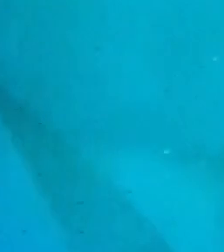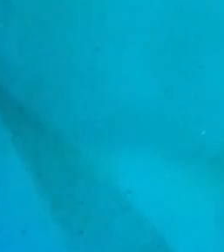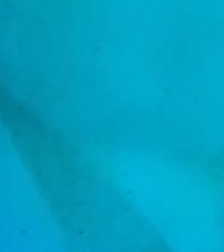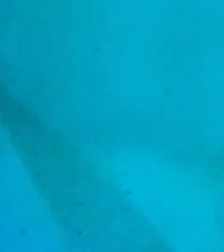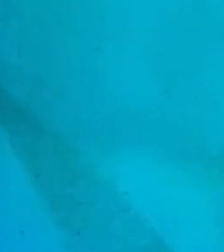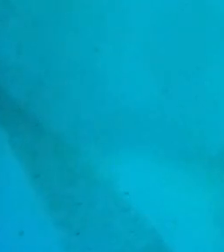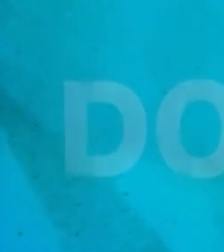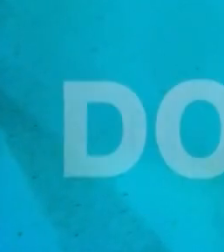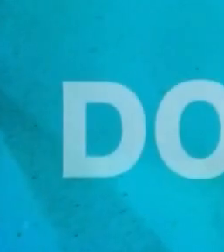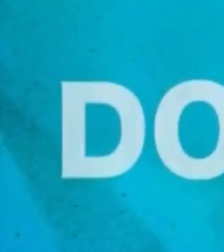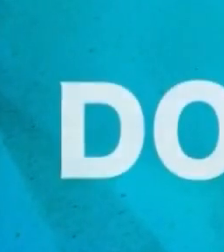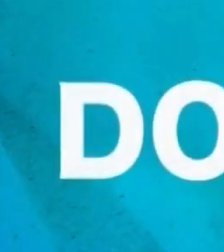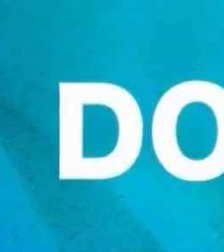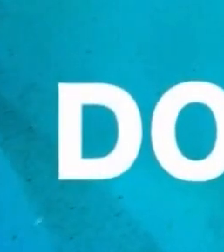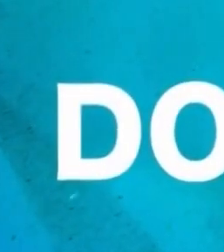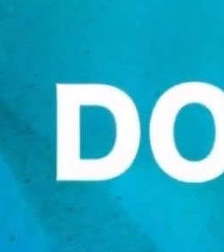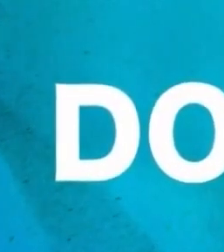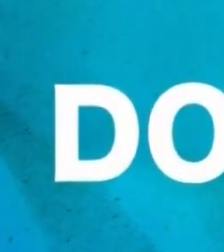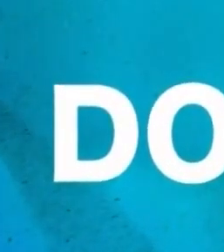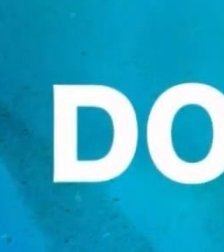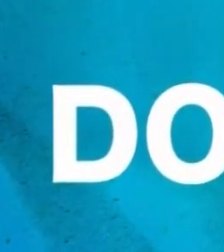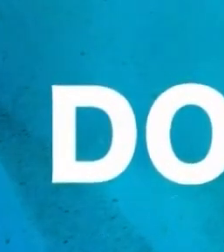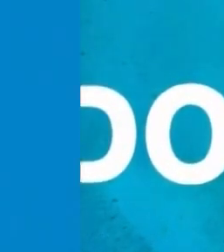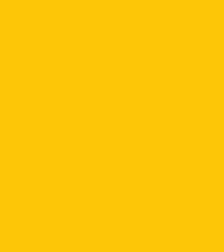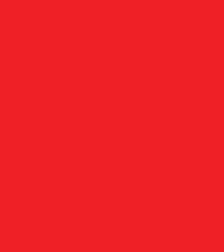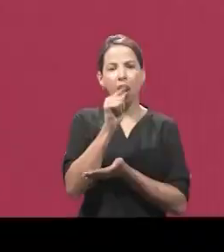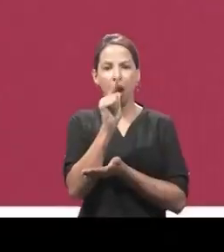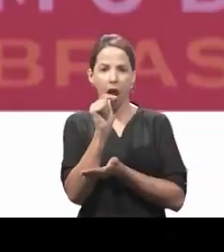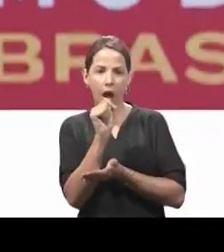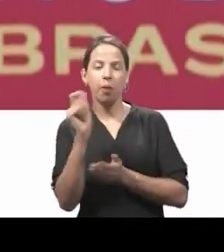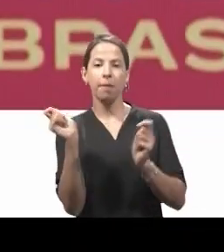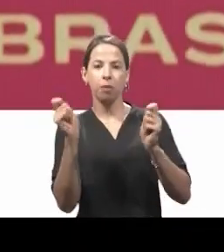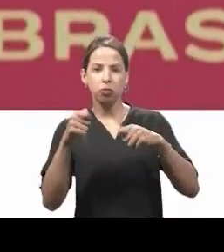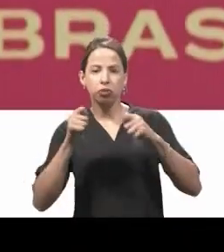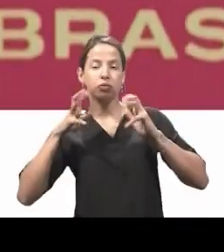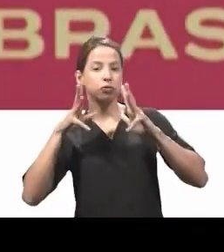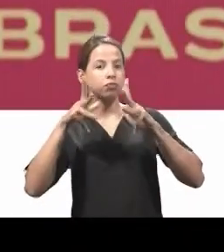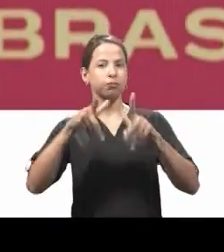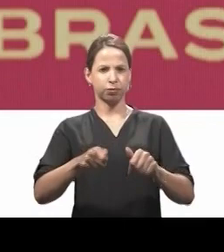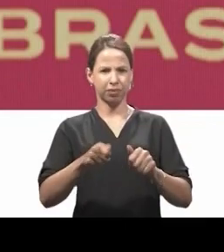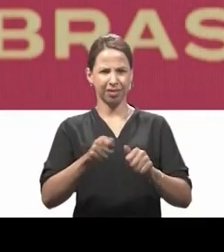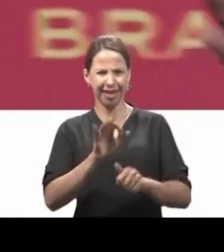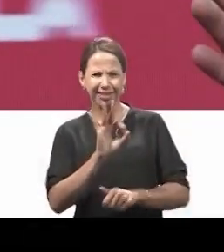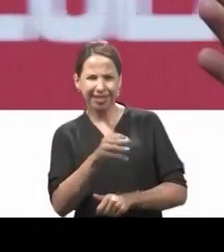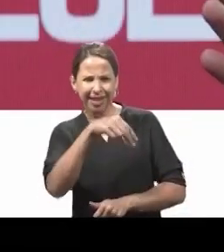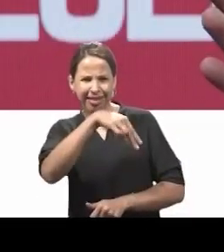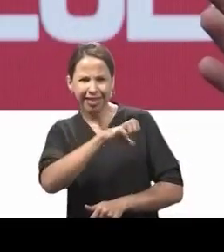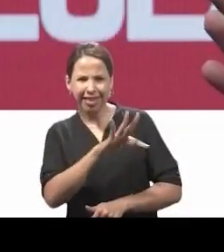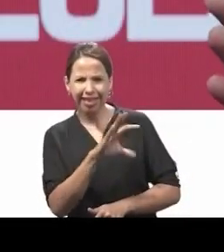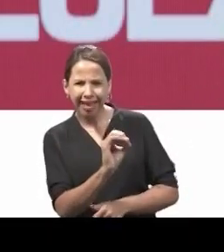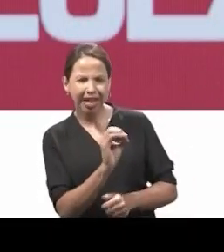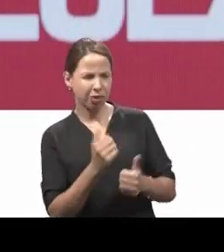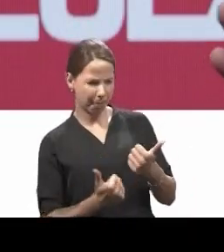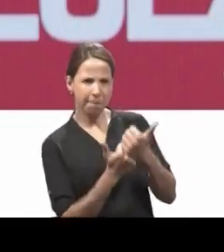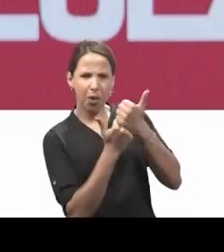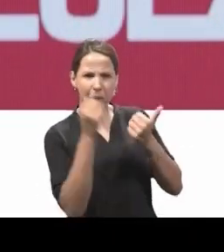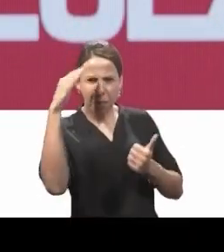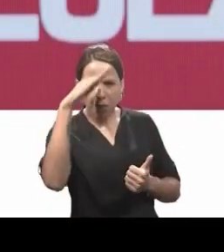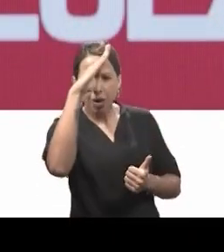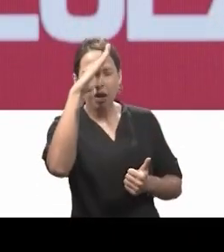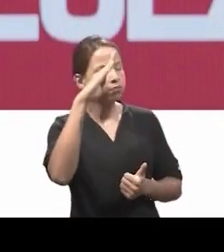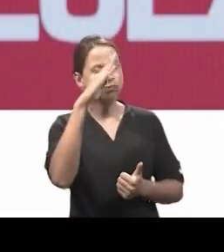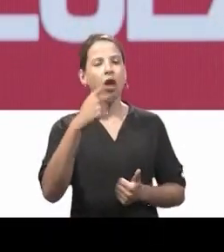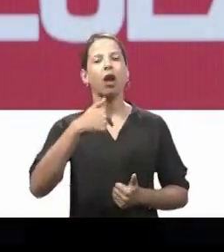Governo Bolsonaro cortou o dinheiro do Água para Todos. Você acha certo o neto passar pano pro